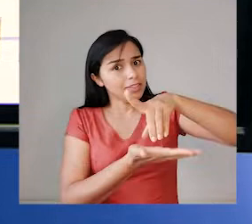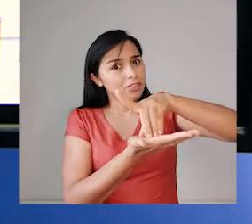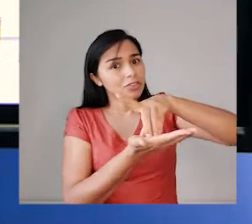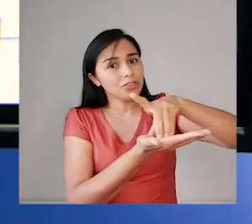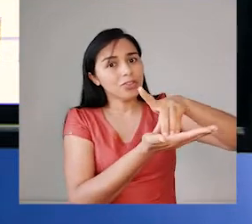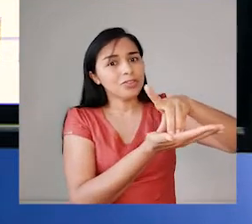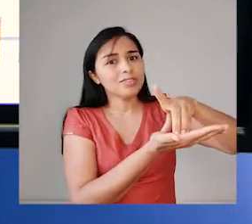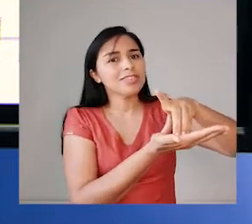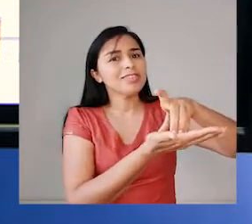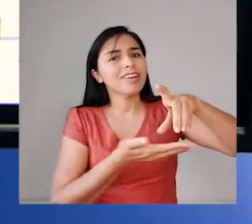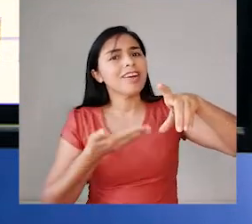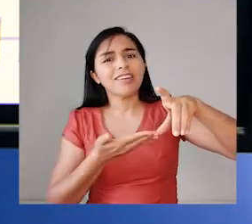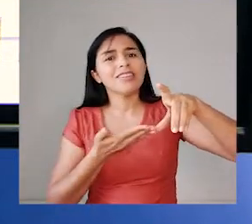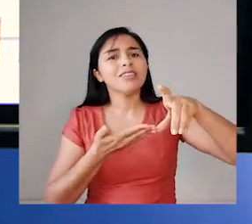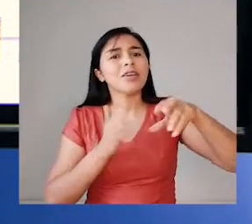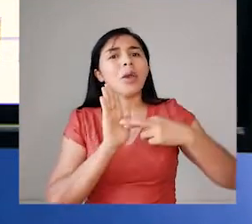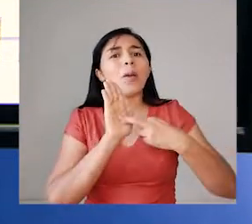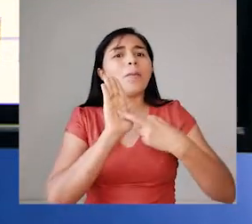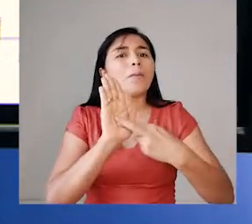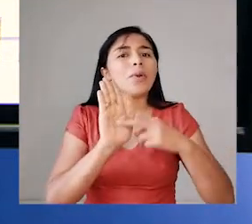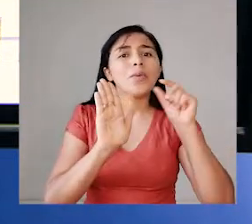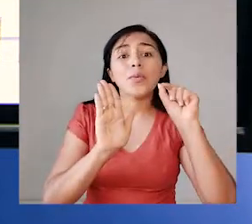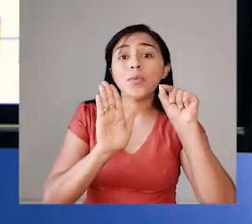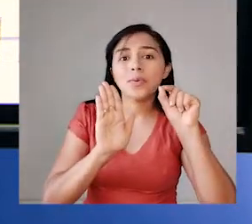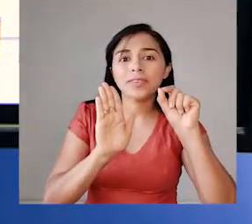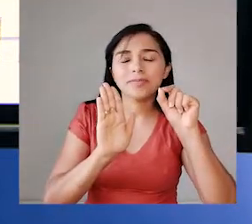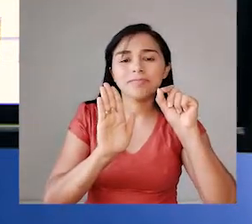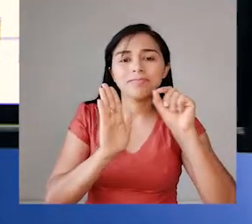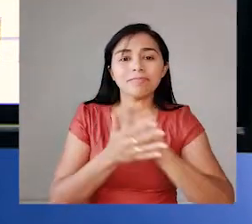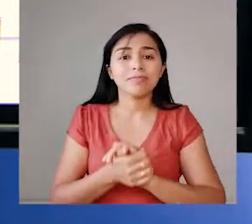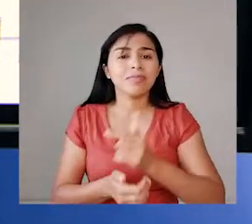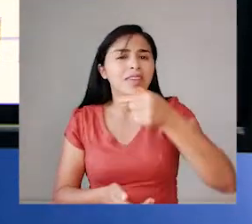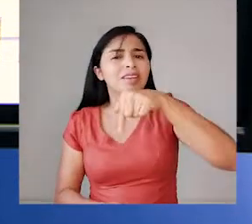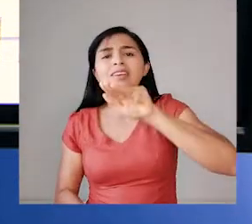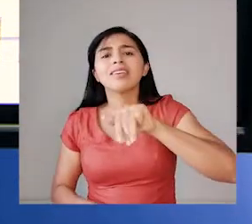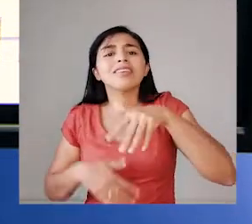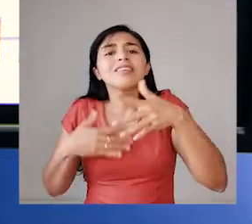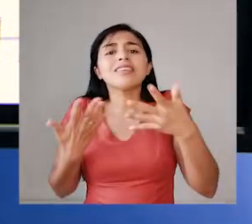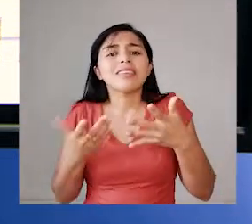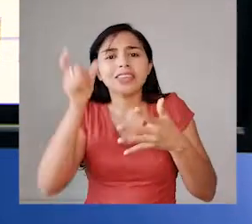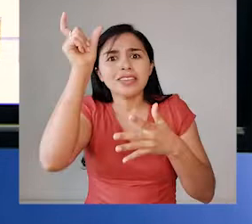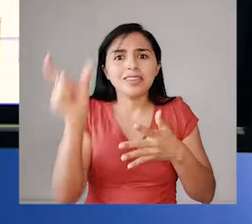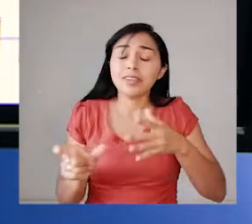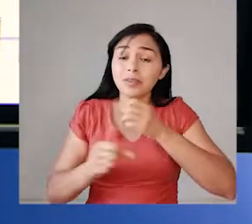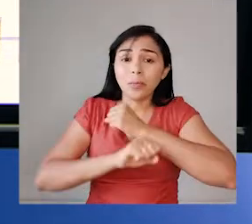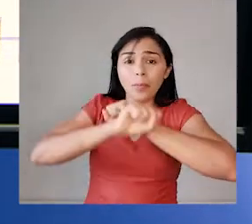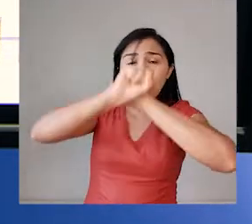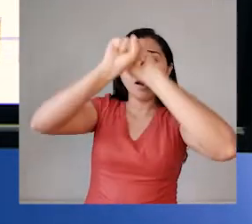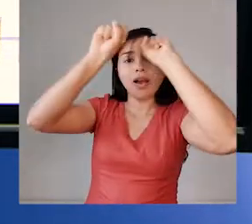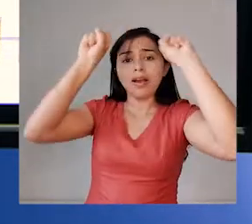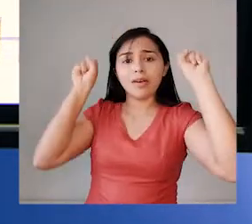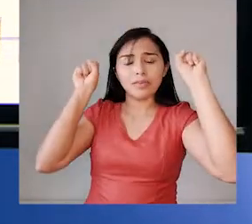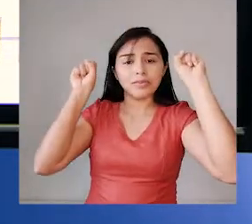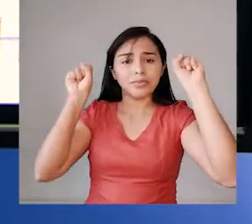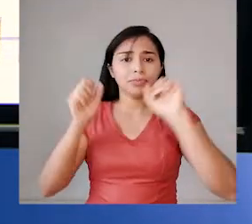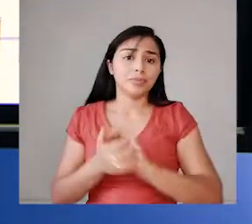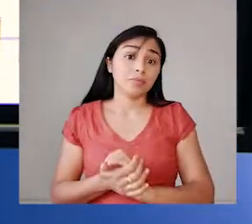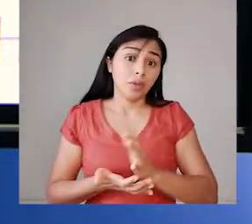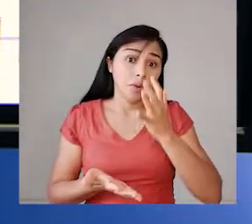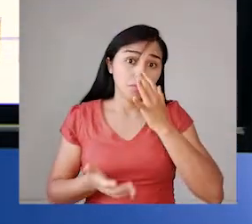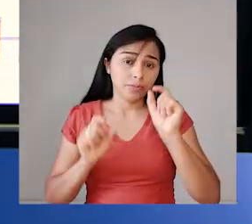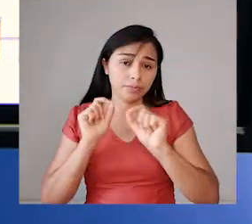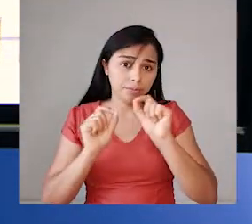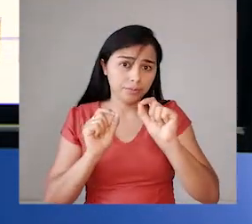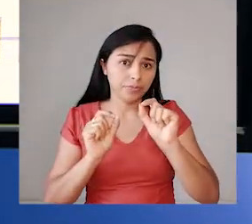um dinossauro? Quem acordou? O que esse dinossauro representa? Observa